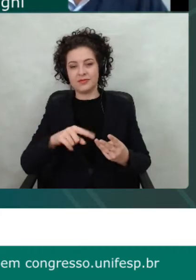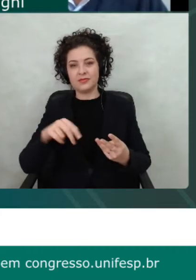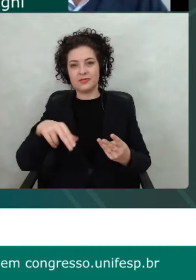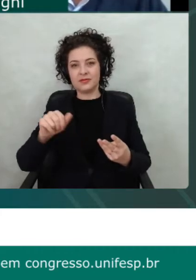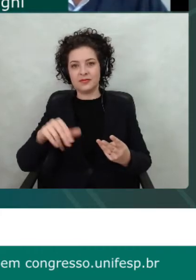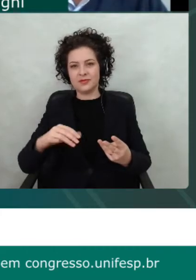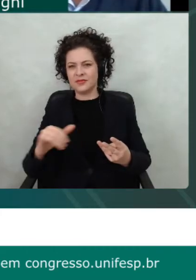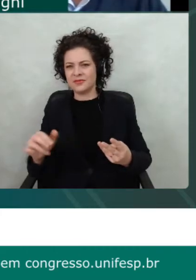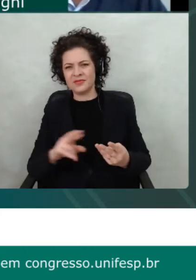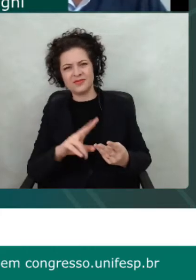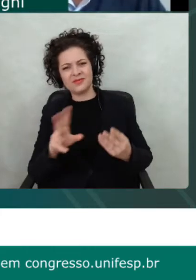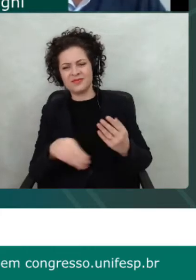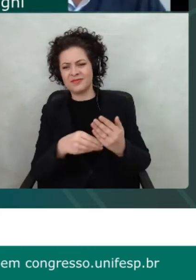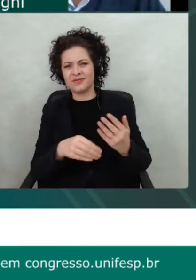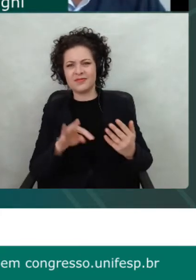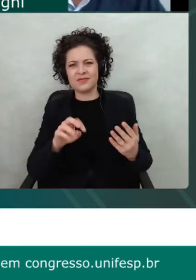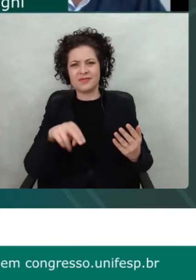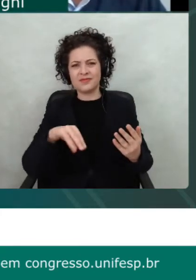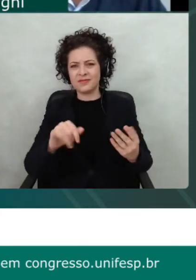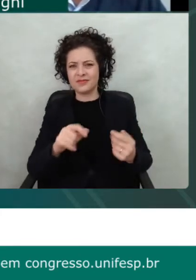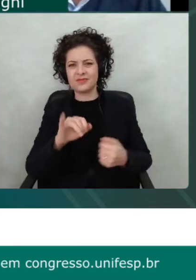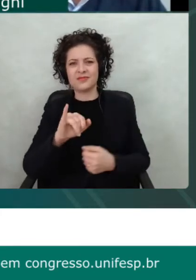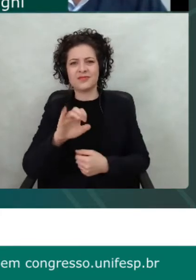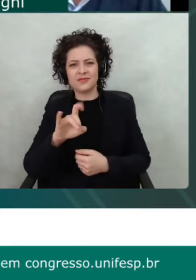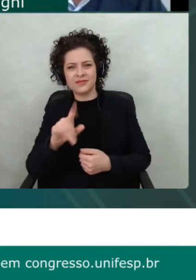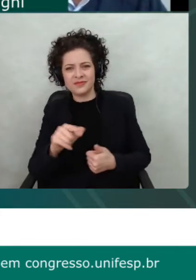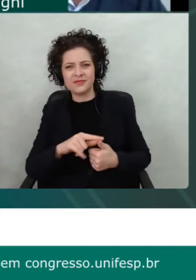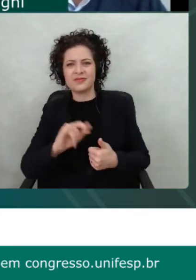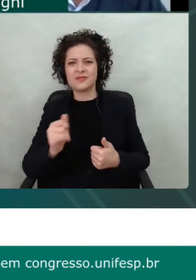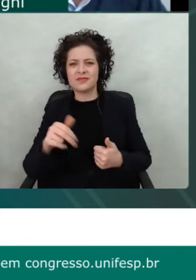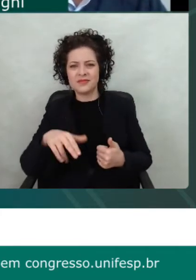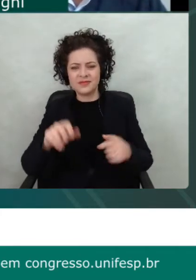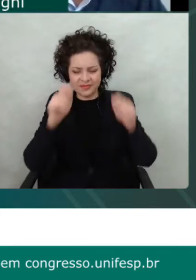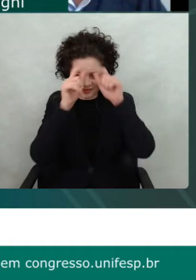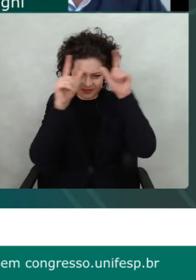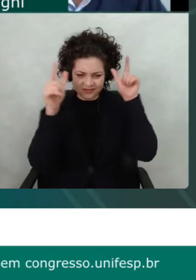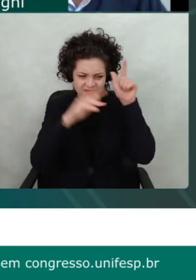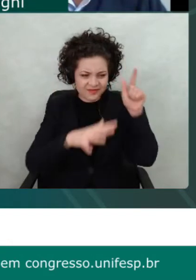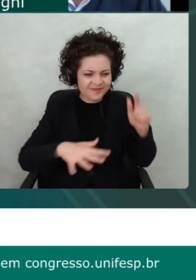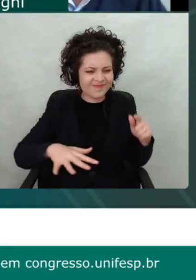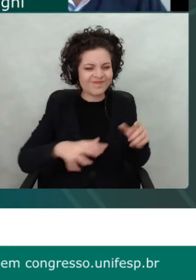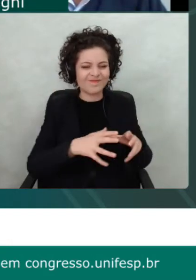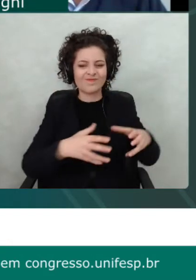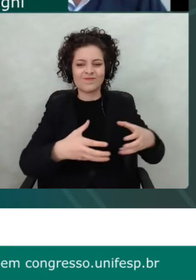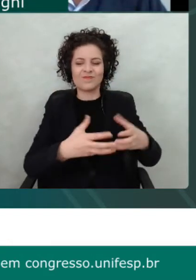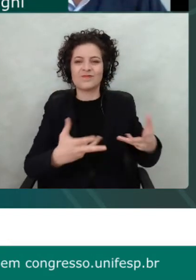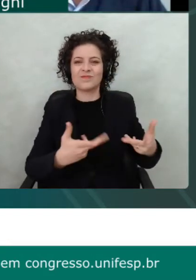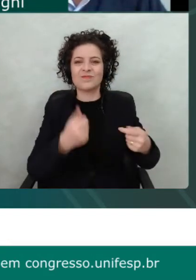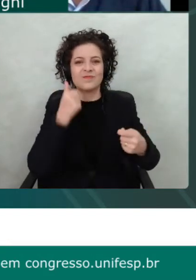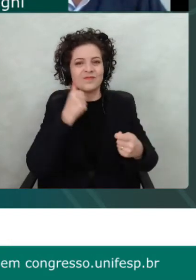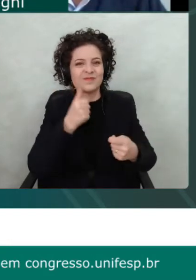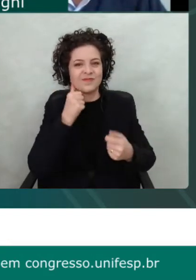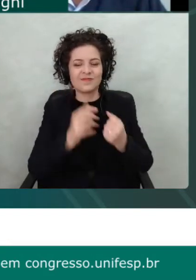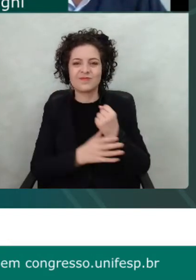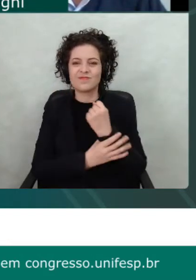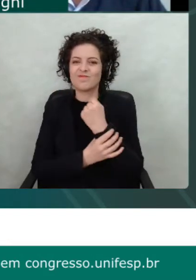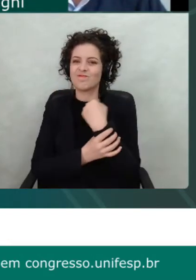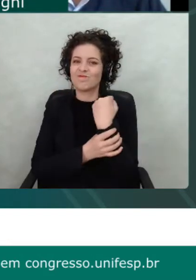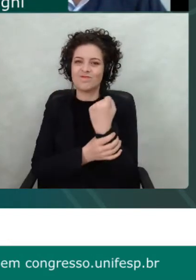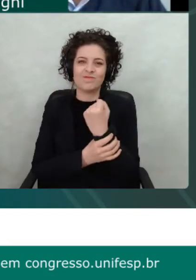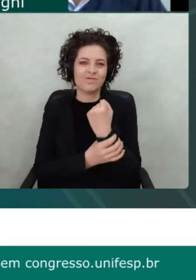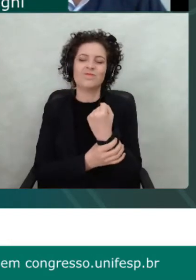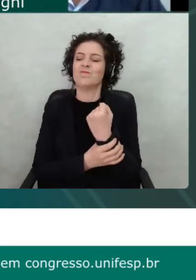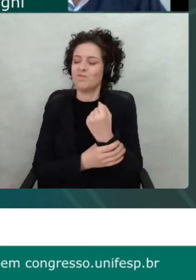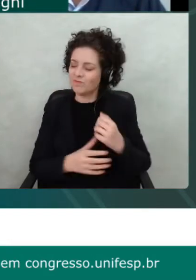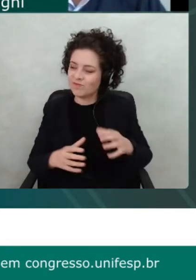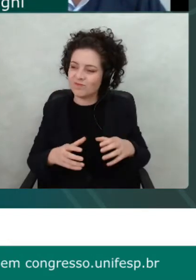a Toninha, a Ieda, a Jane, a enfermagem toda do Hospital São Paulo, né, as fisioterapeutas. Então, é um time muito grande,